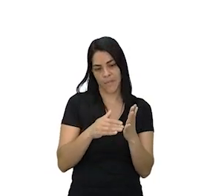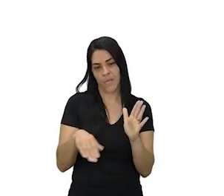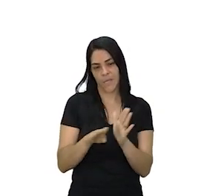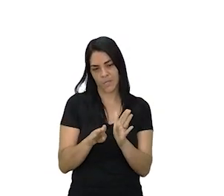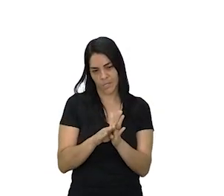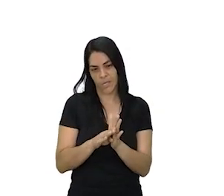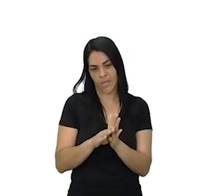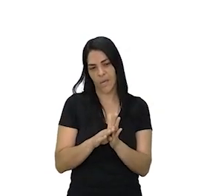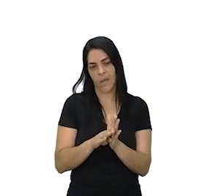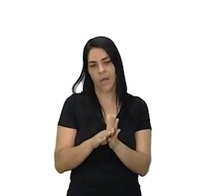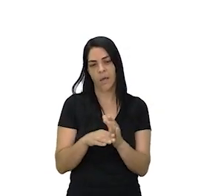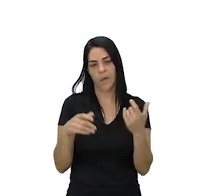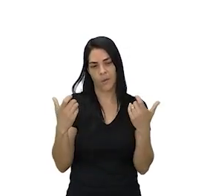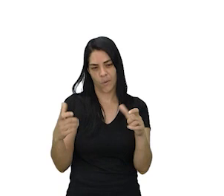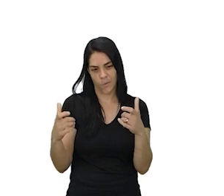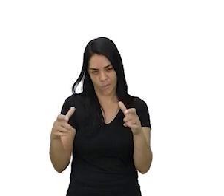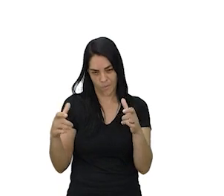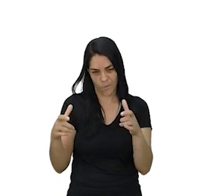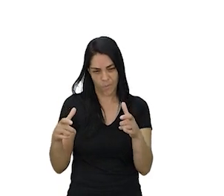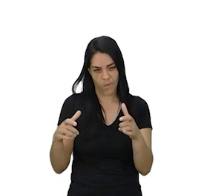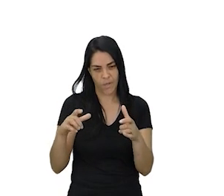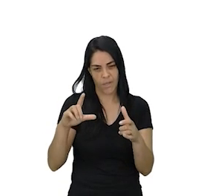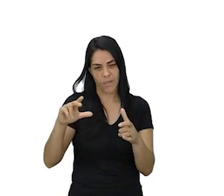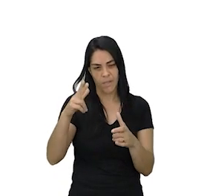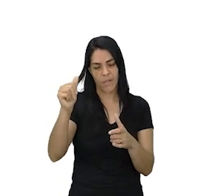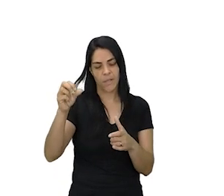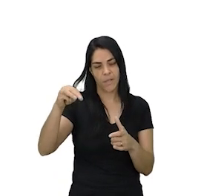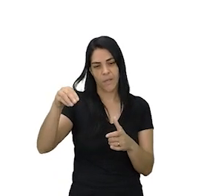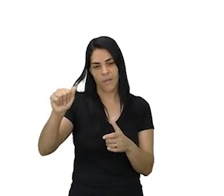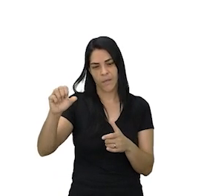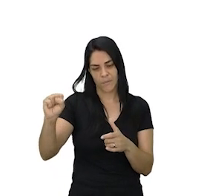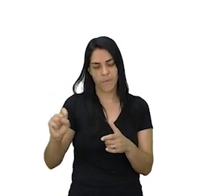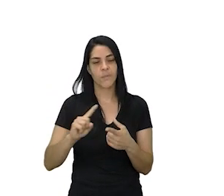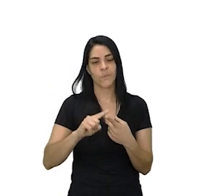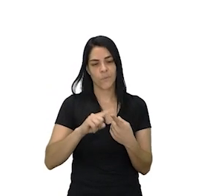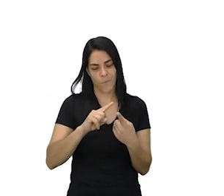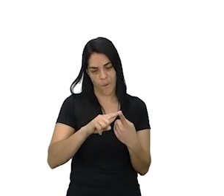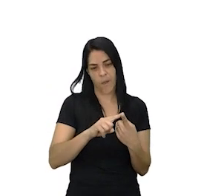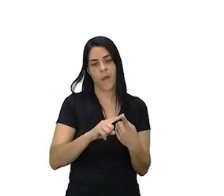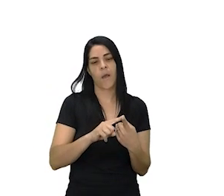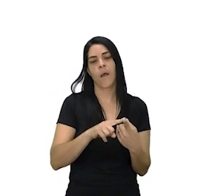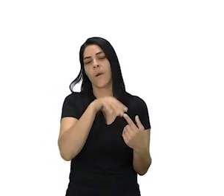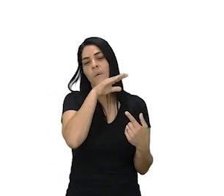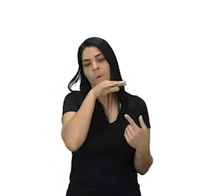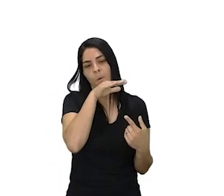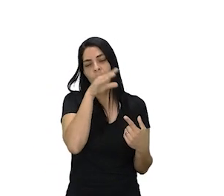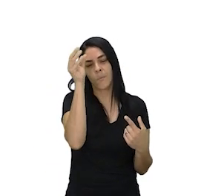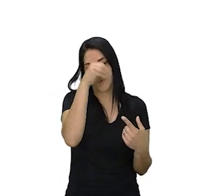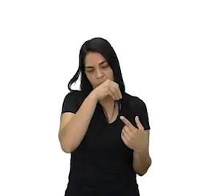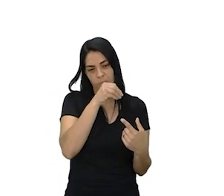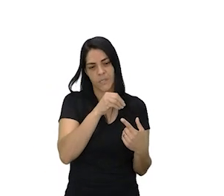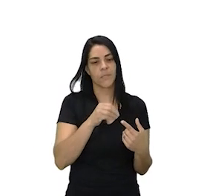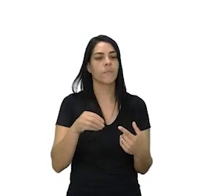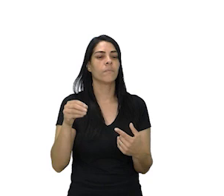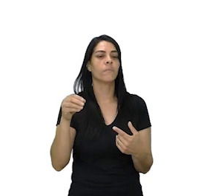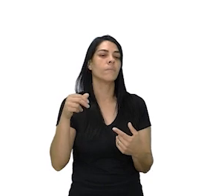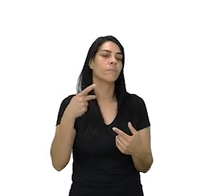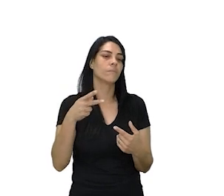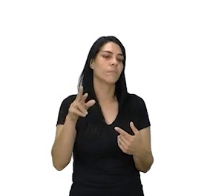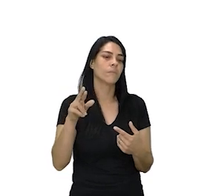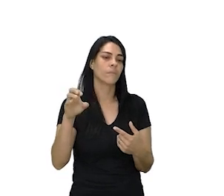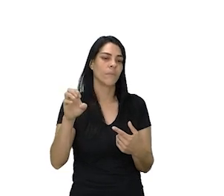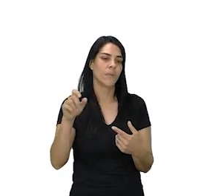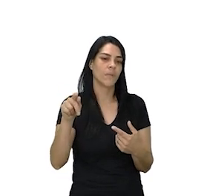preguiça. Então, para isso, no fundo, eu vou precisar fazer o quê? Retornar ao meu